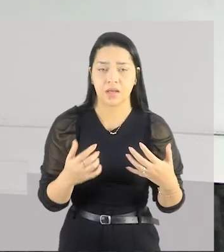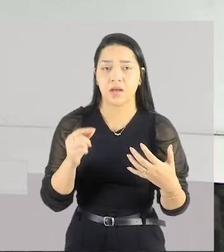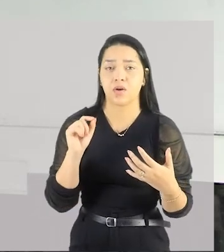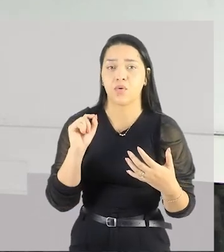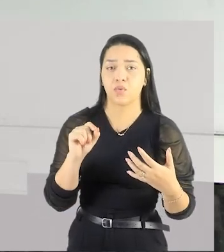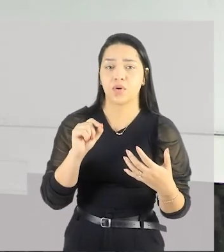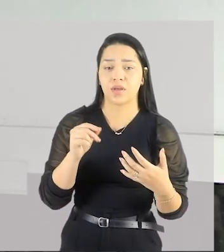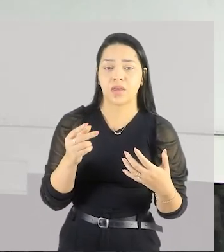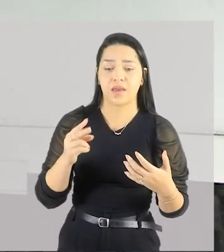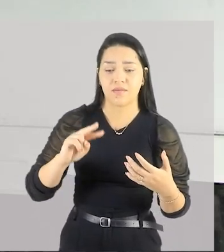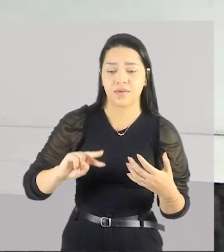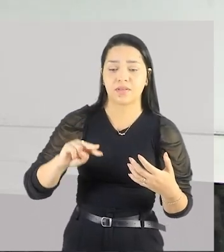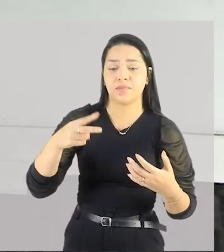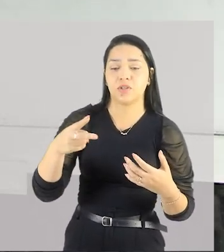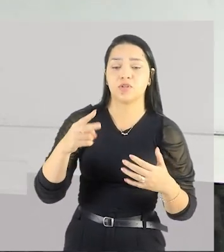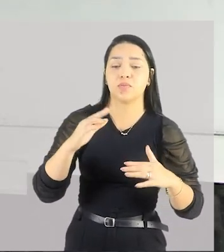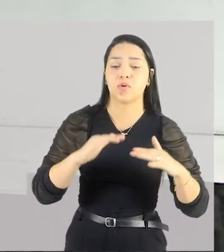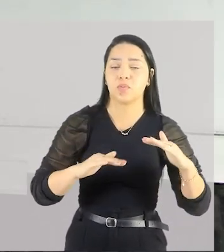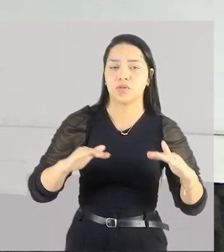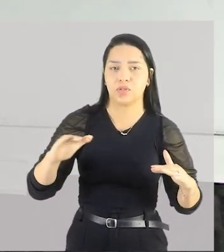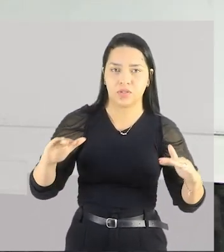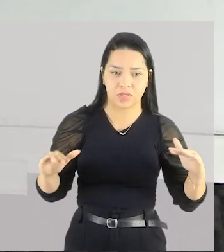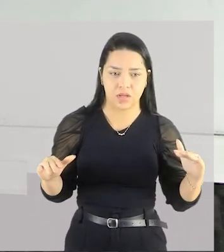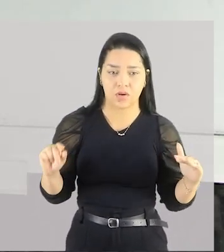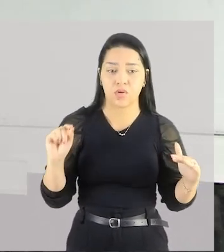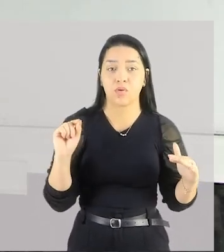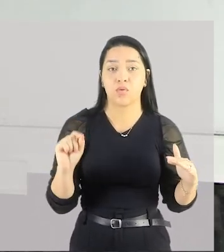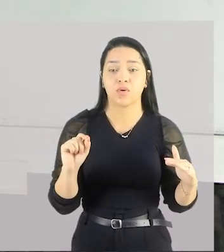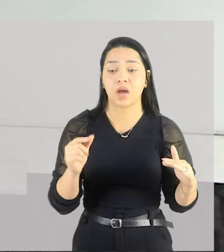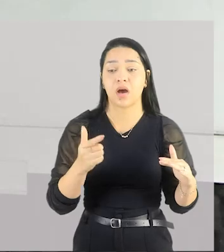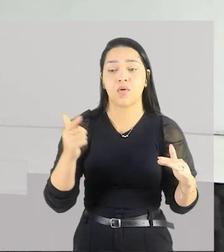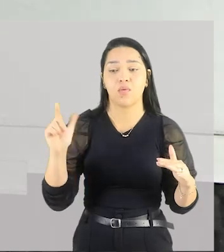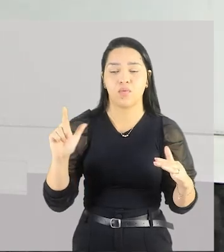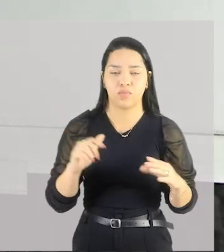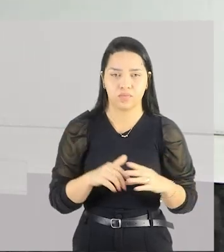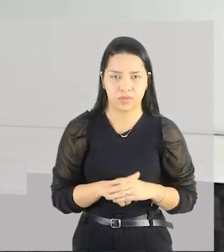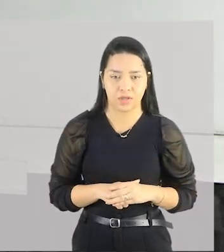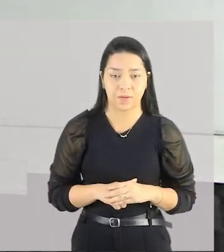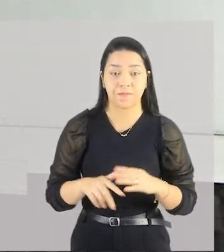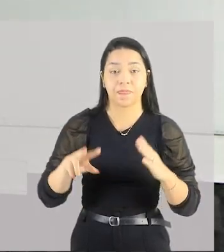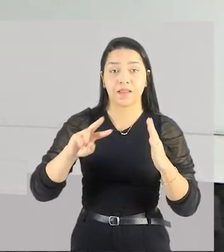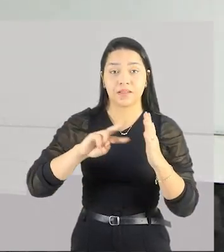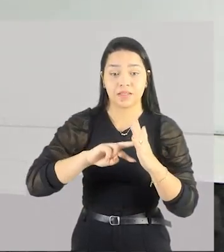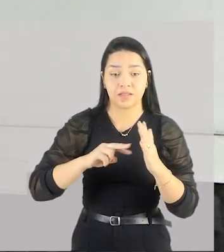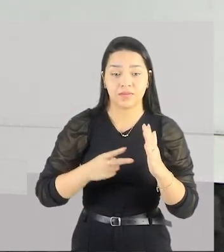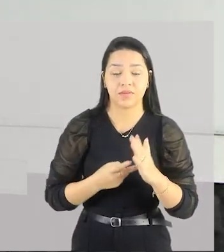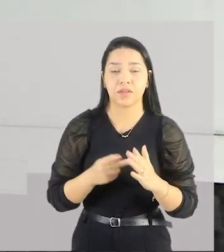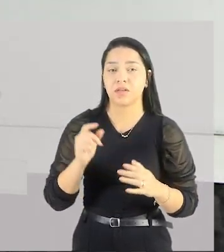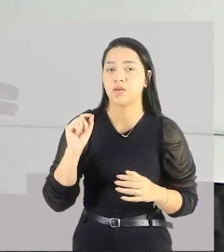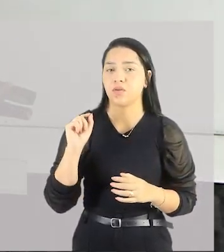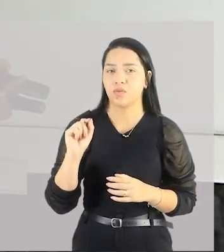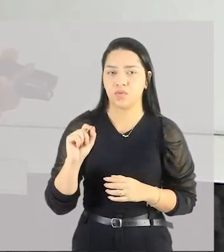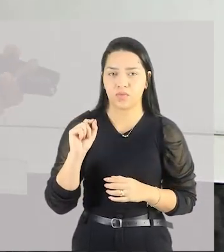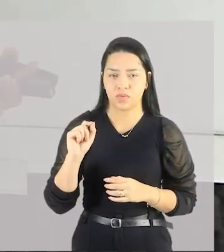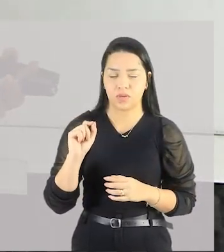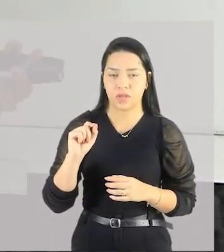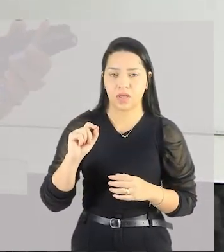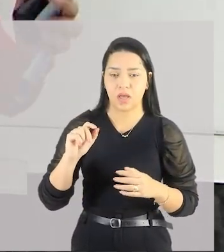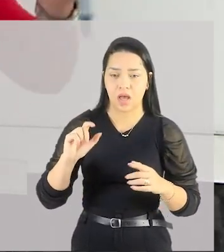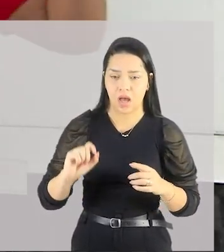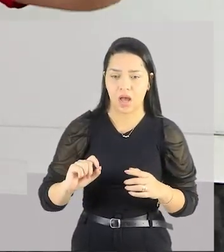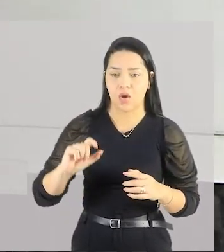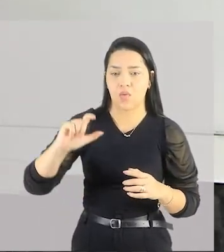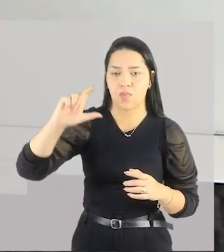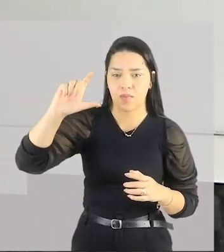dizer, professor, que realmente uma grandeza, ela é diretamente proporcional? É que quando uma aumenta, a outra